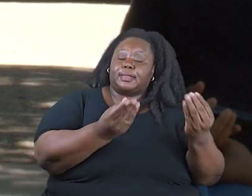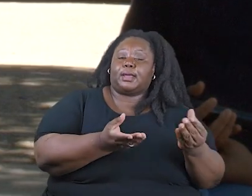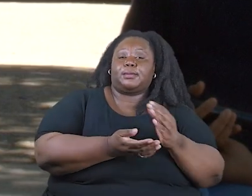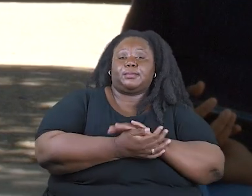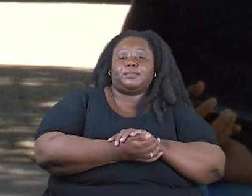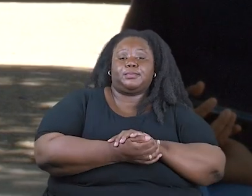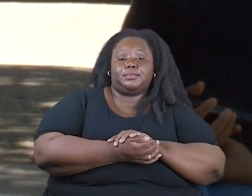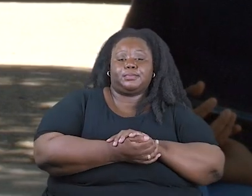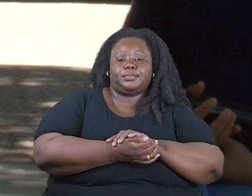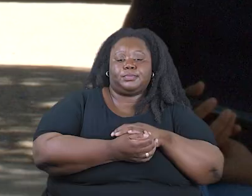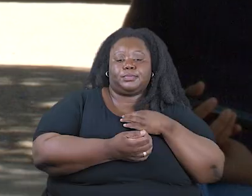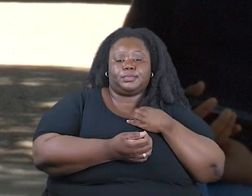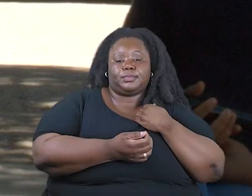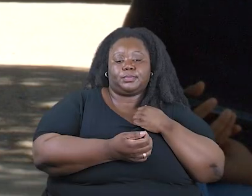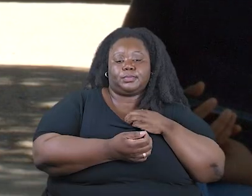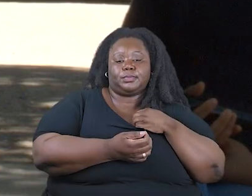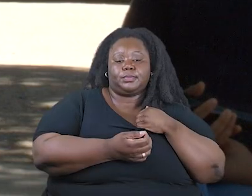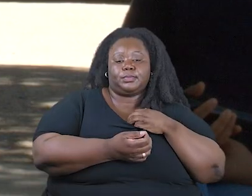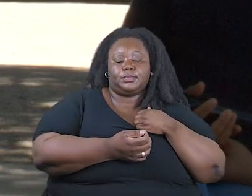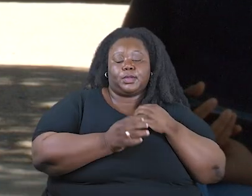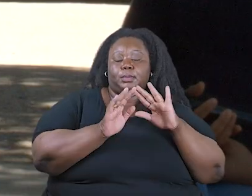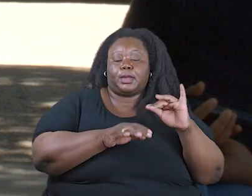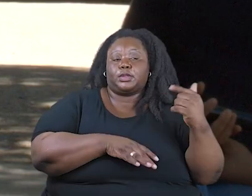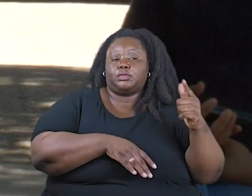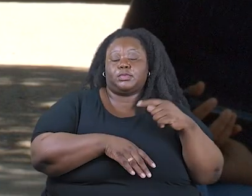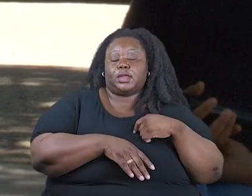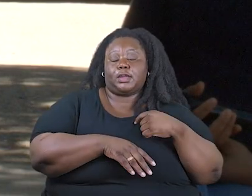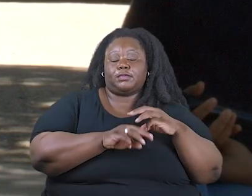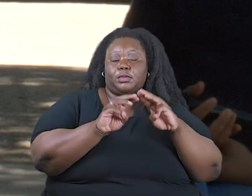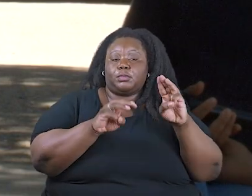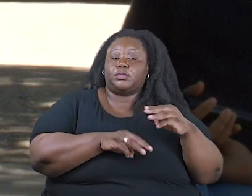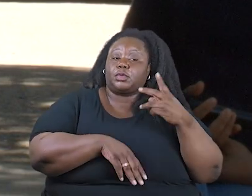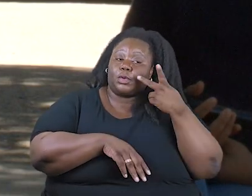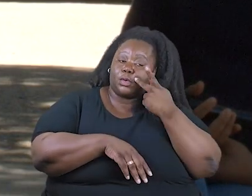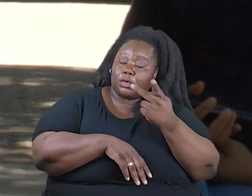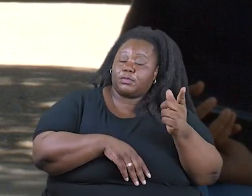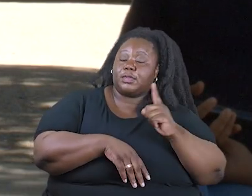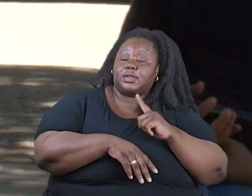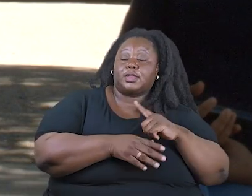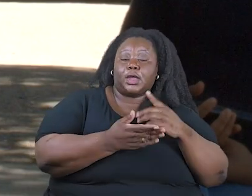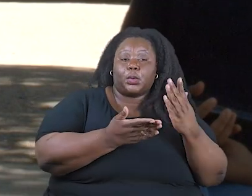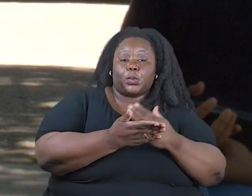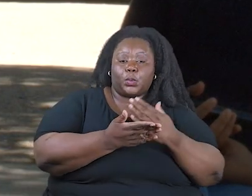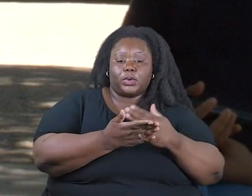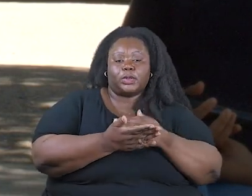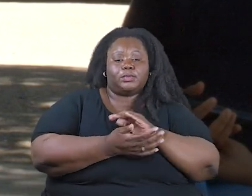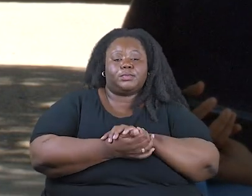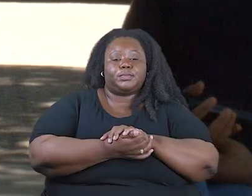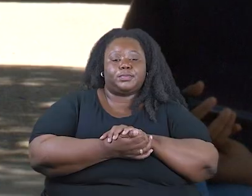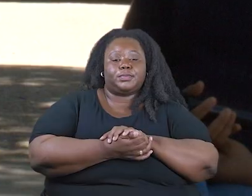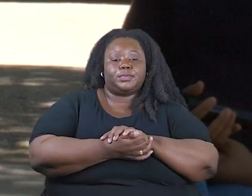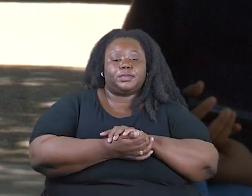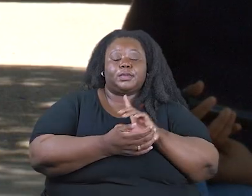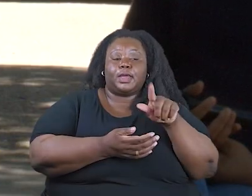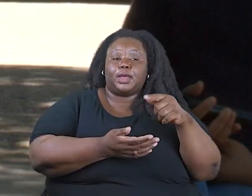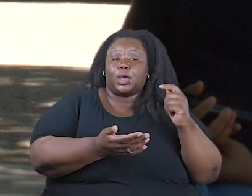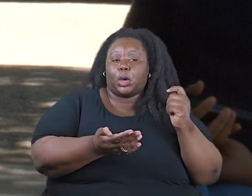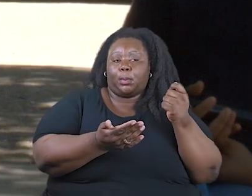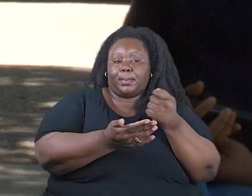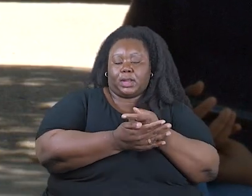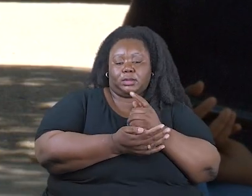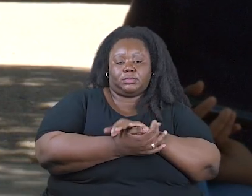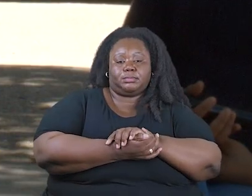obra. Mas não teve nenhum museu que eu visitei que tivesse um livro de artista no acervo e que o livro tenha sido